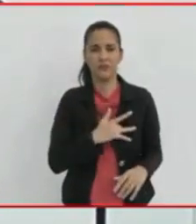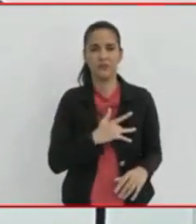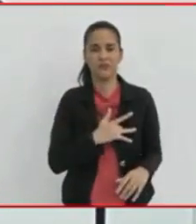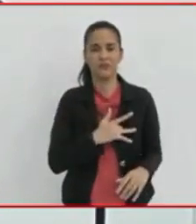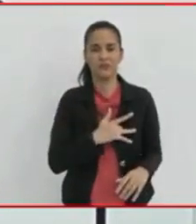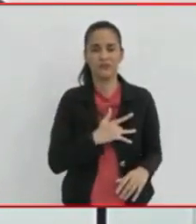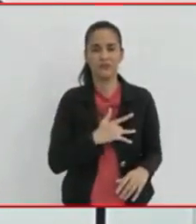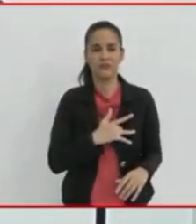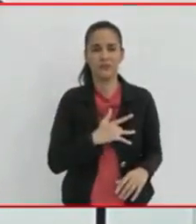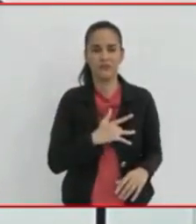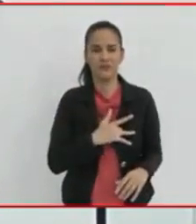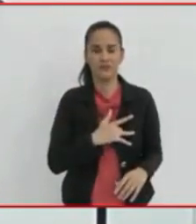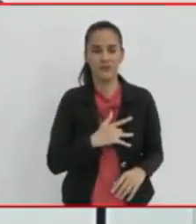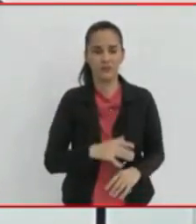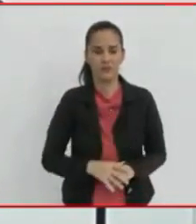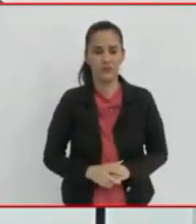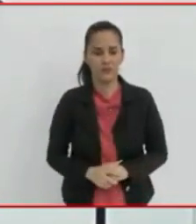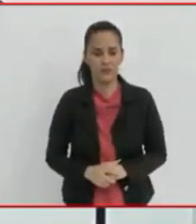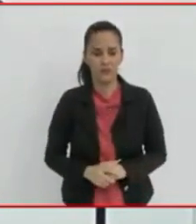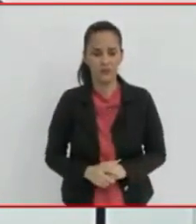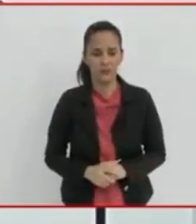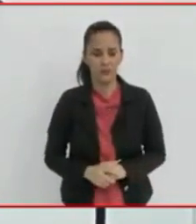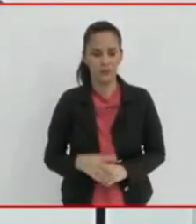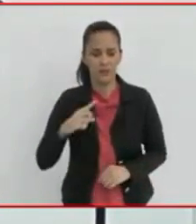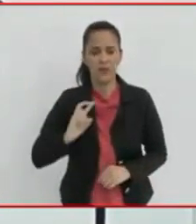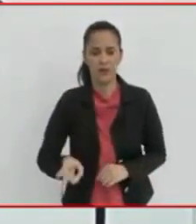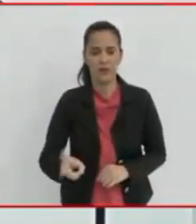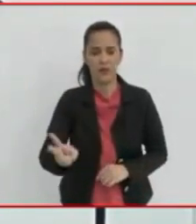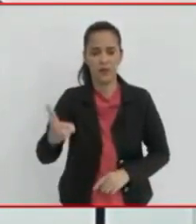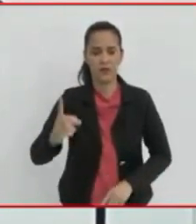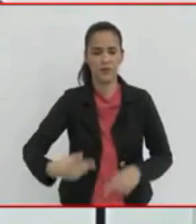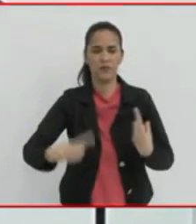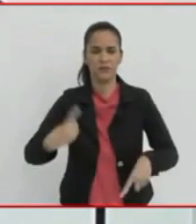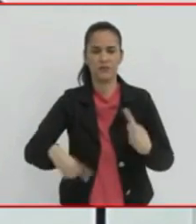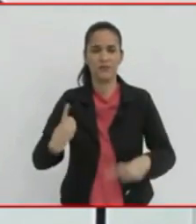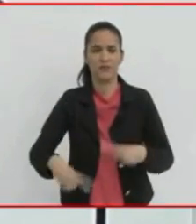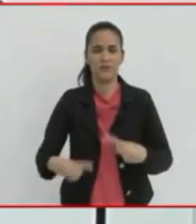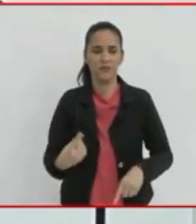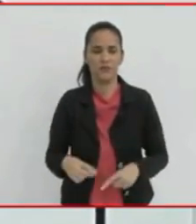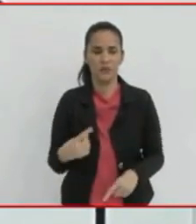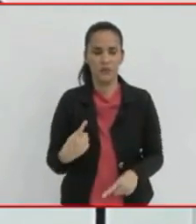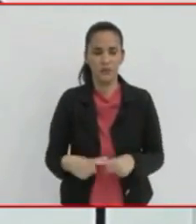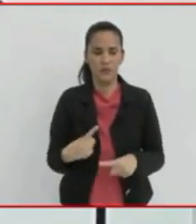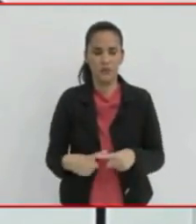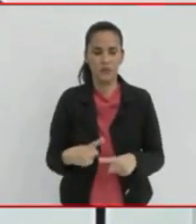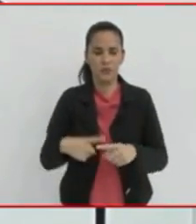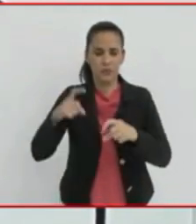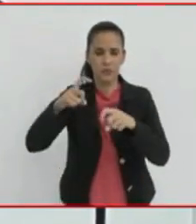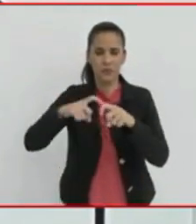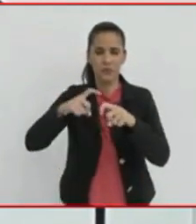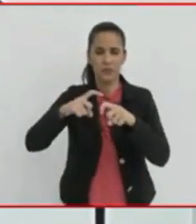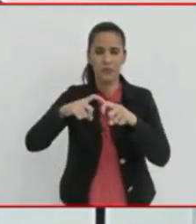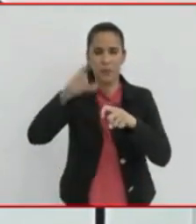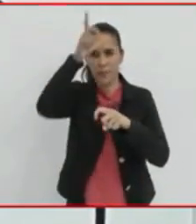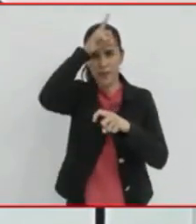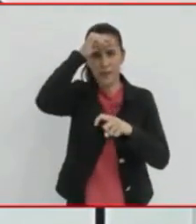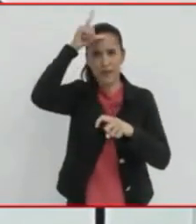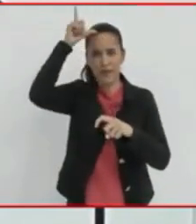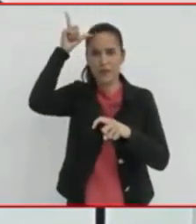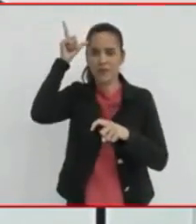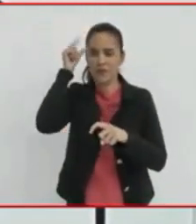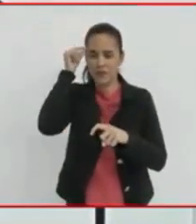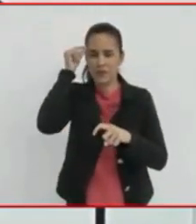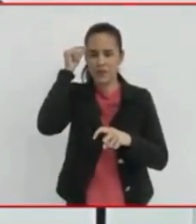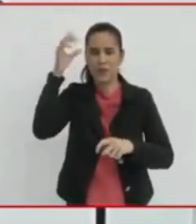e eu sempre fui contra essa menção porque médicos enfermeiras pessoal de limpeza